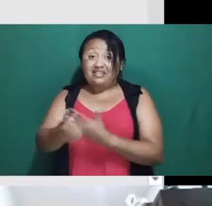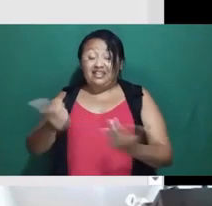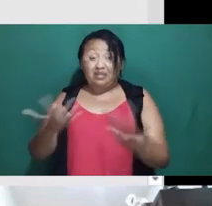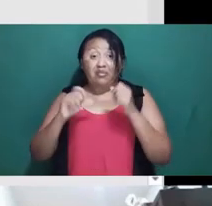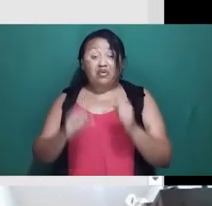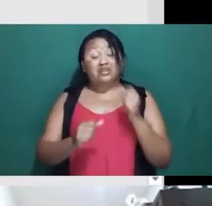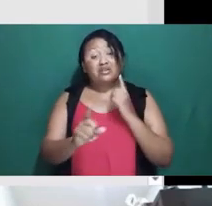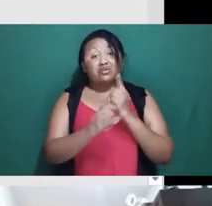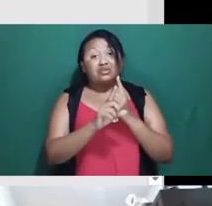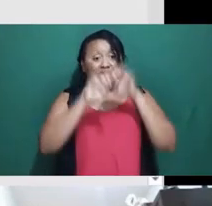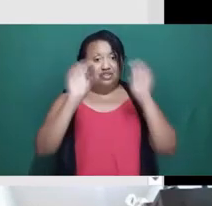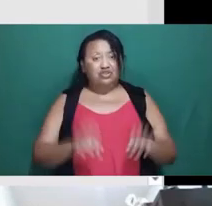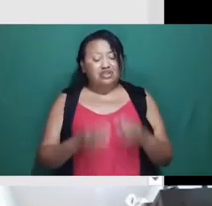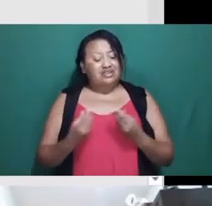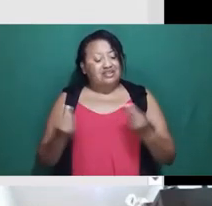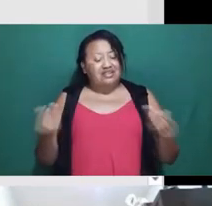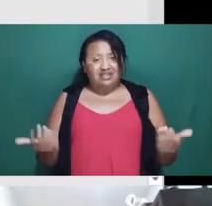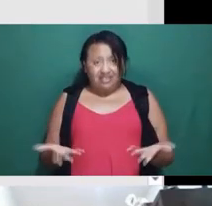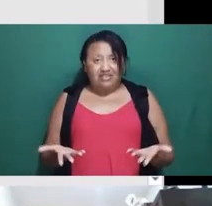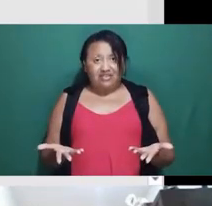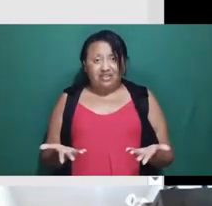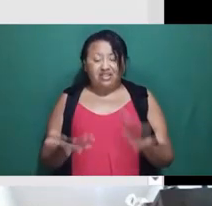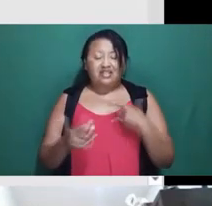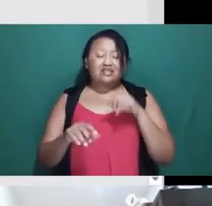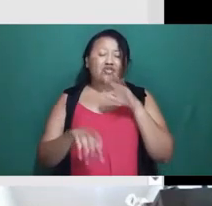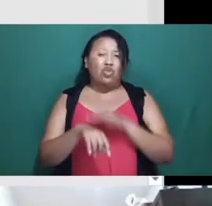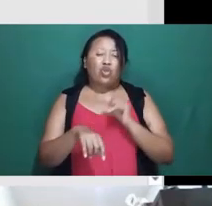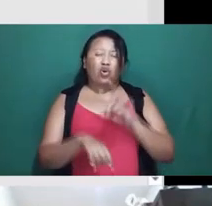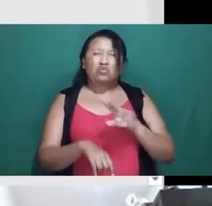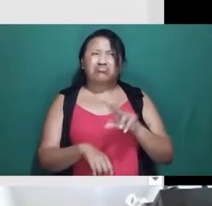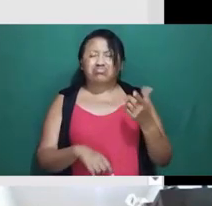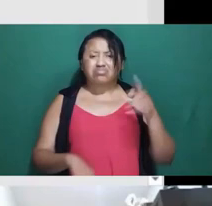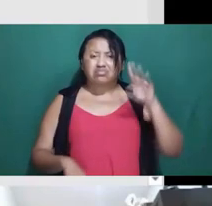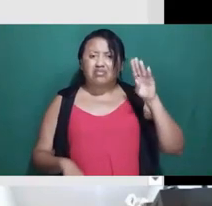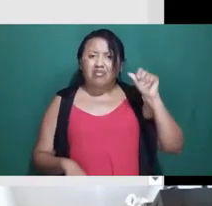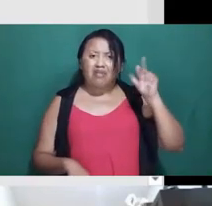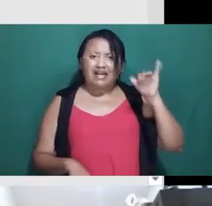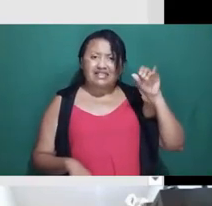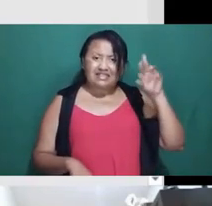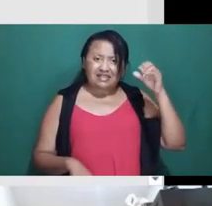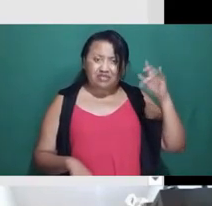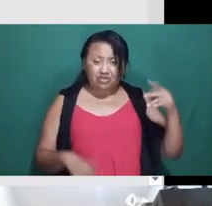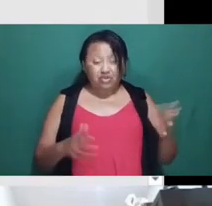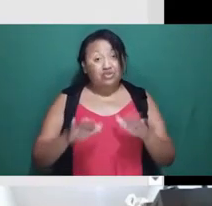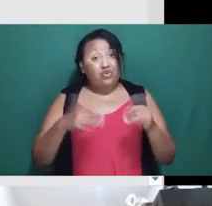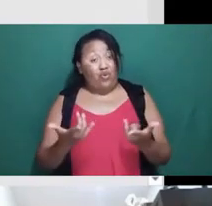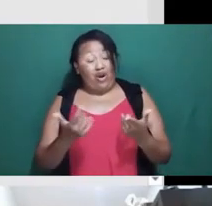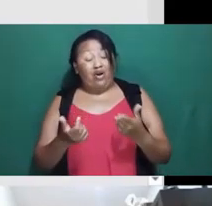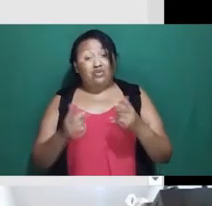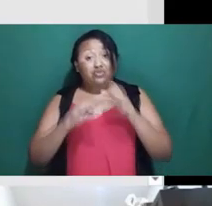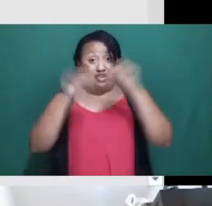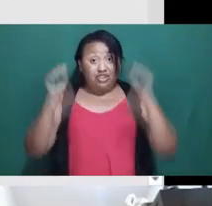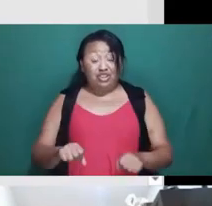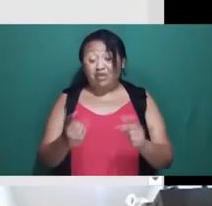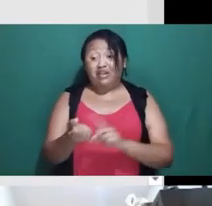encontradas estruturas sensíveis à distensão denominadas Barros receptores os quais a emitir sinais para o sistema nervoso central super